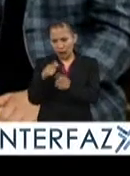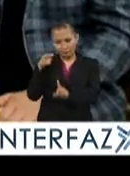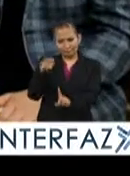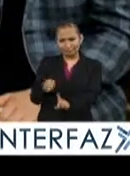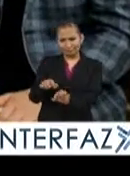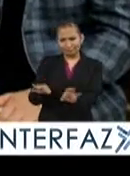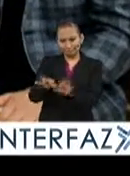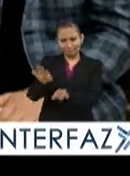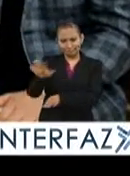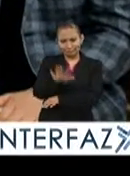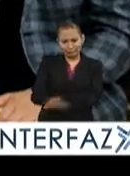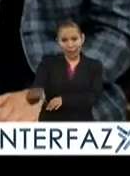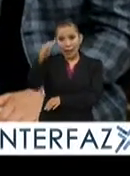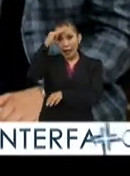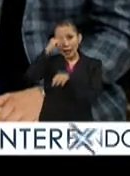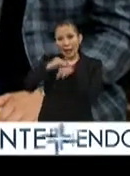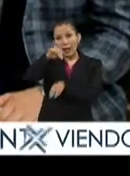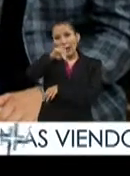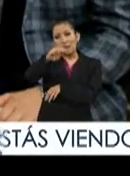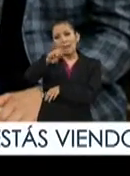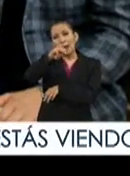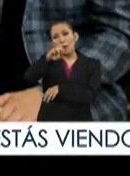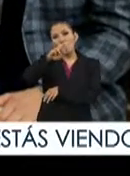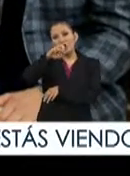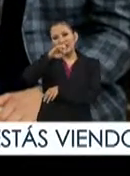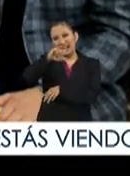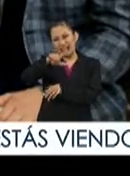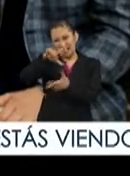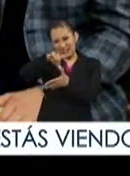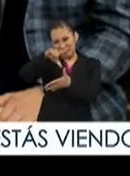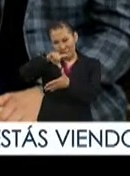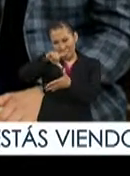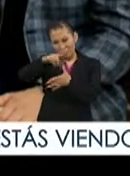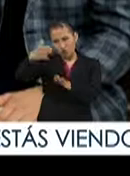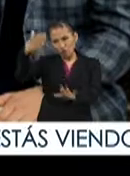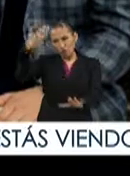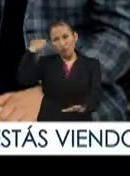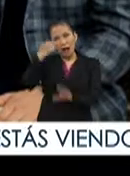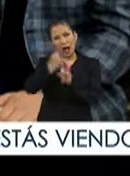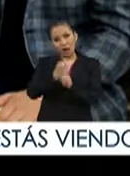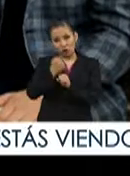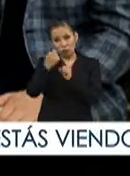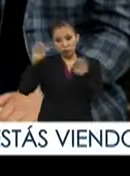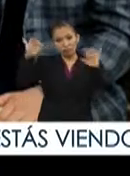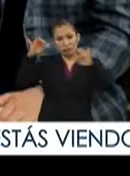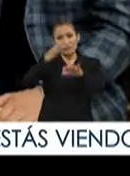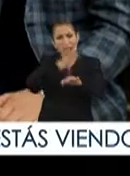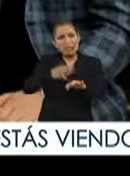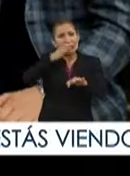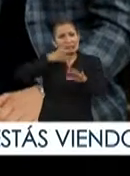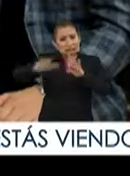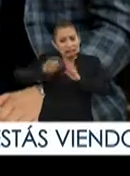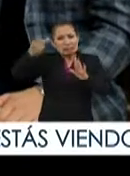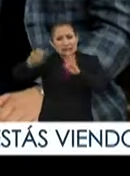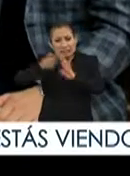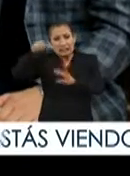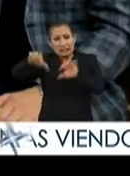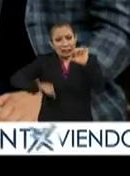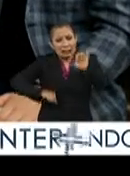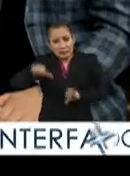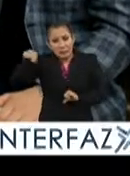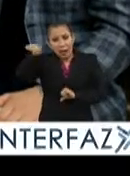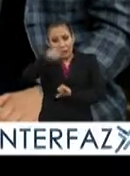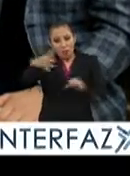importante, que es el Memorial de América Latina, donde también durante el año se celebran muchas festividades que permiten